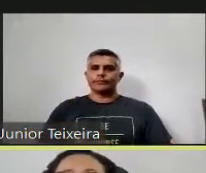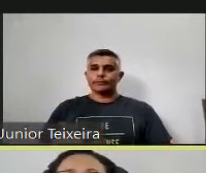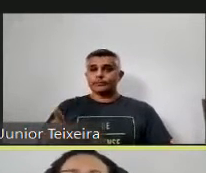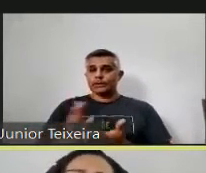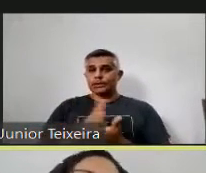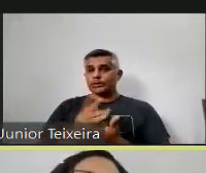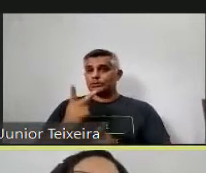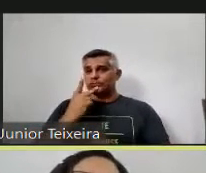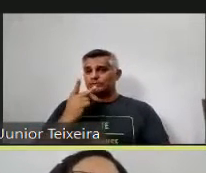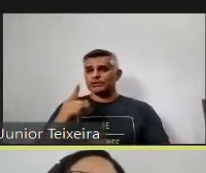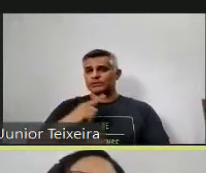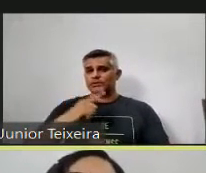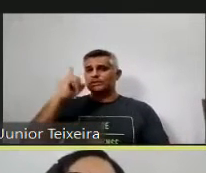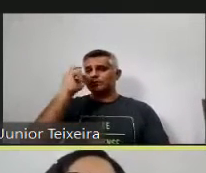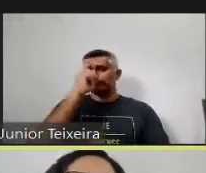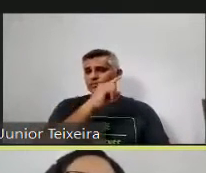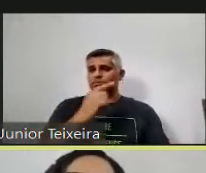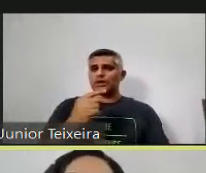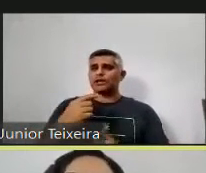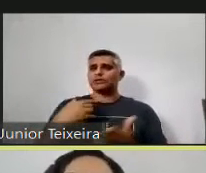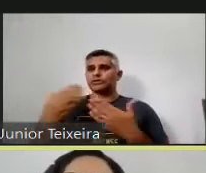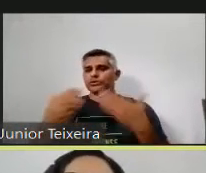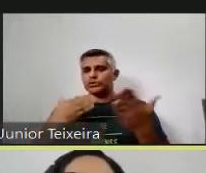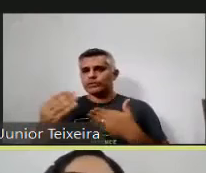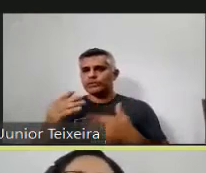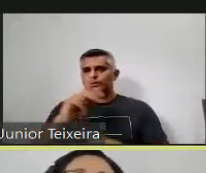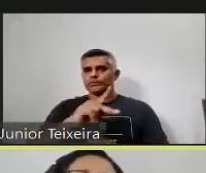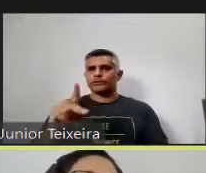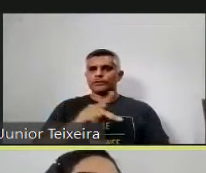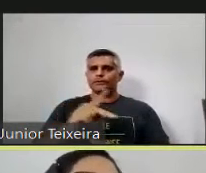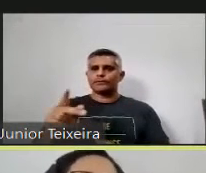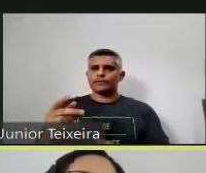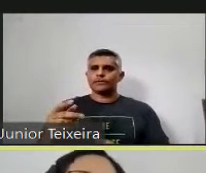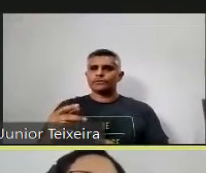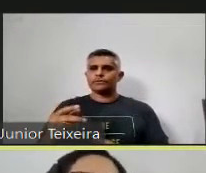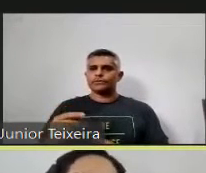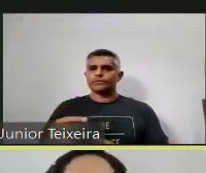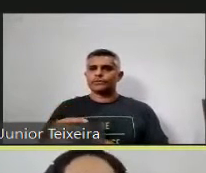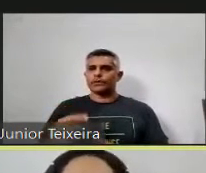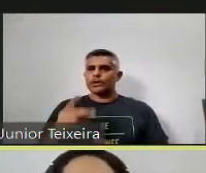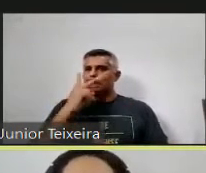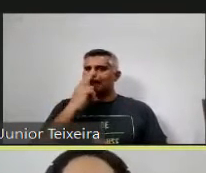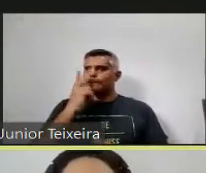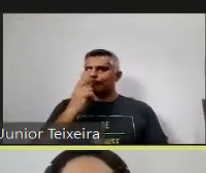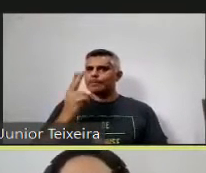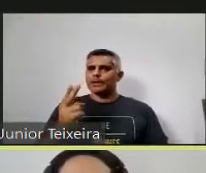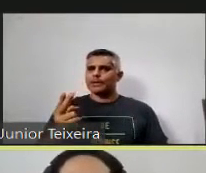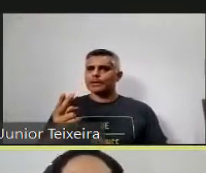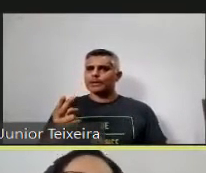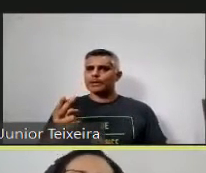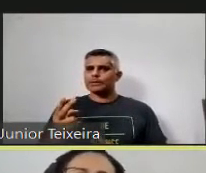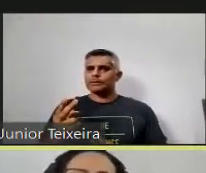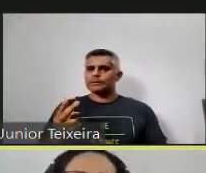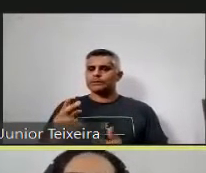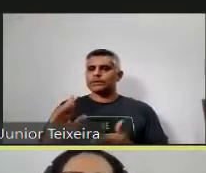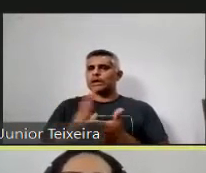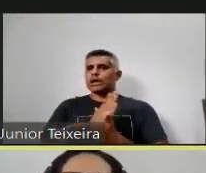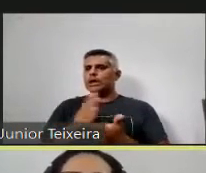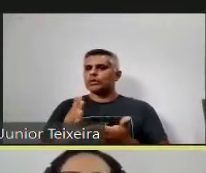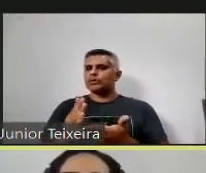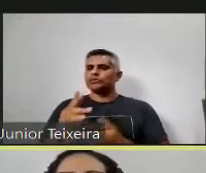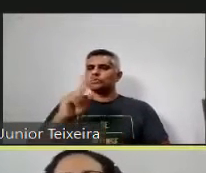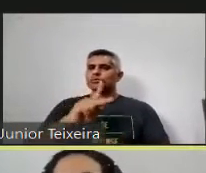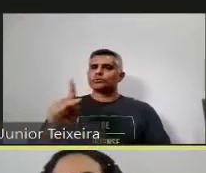que muitas vezes é percebido e acentuado por atitudes que não demonstram né, que demonstram pouco engajamento